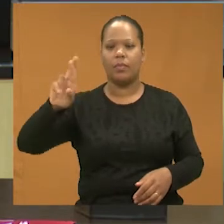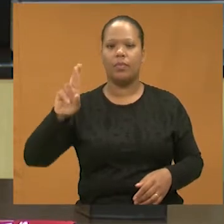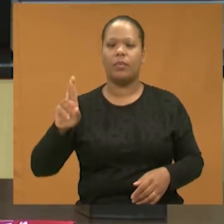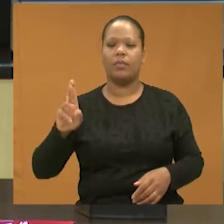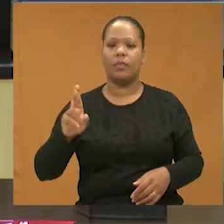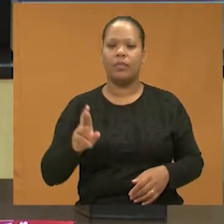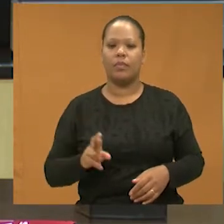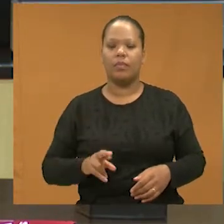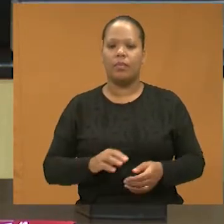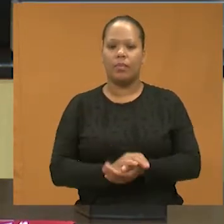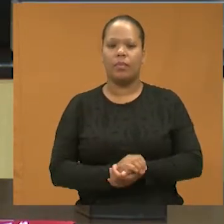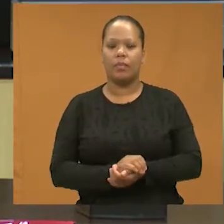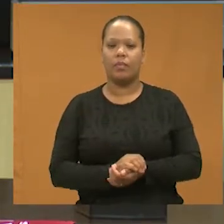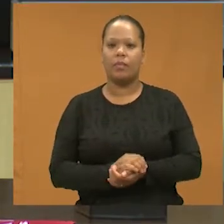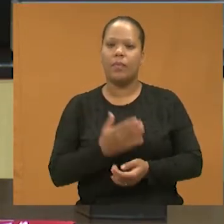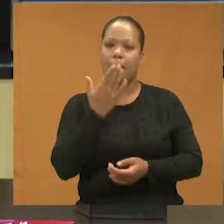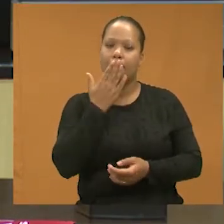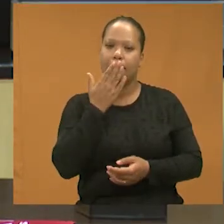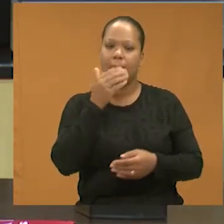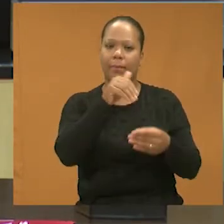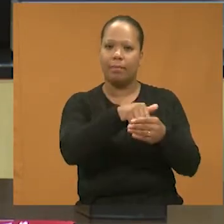senhor presidente, foi solicitado votação.